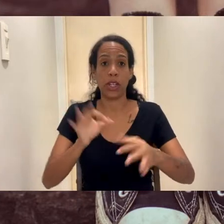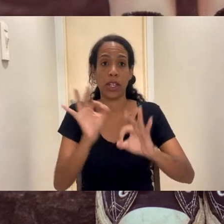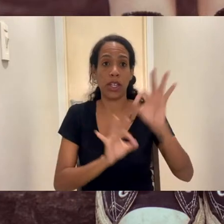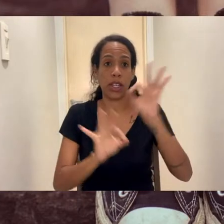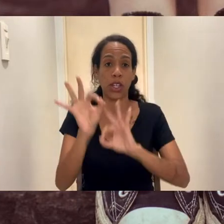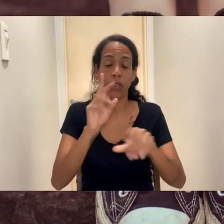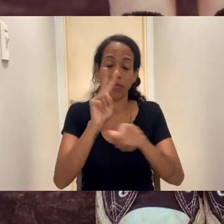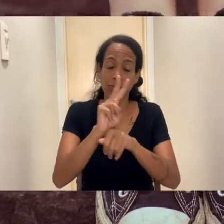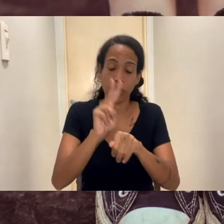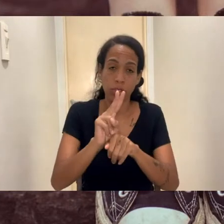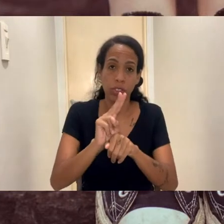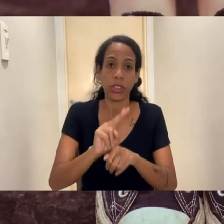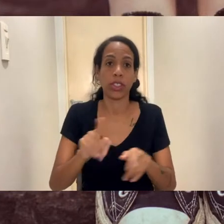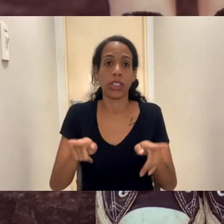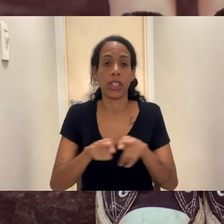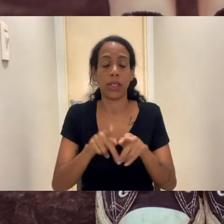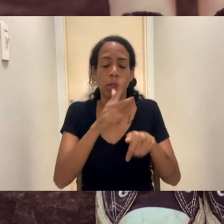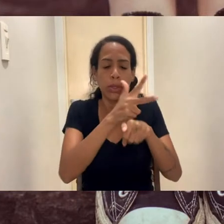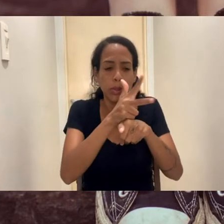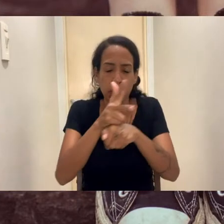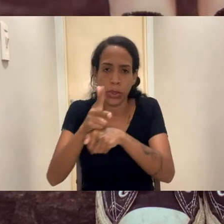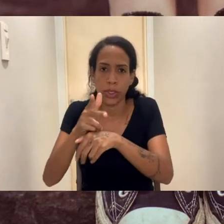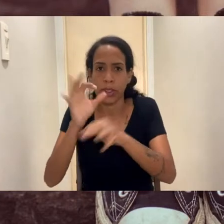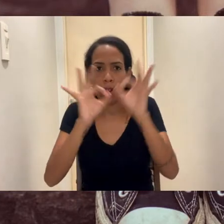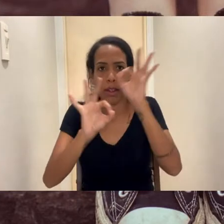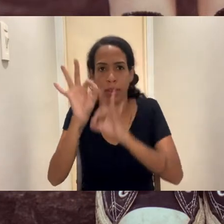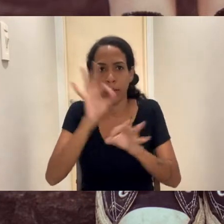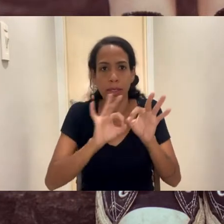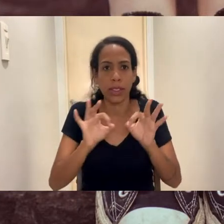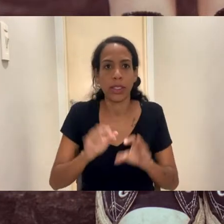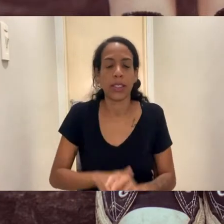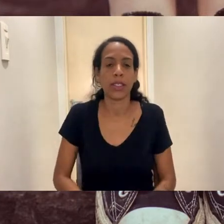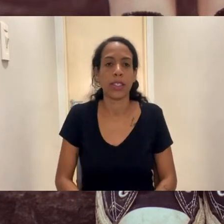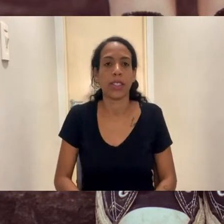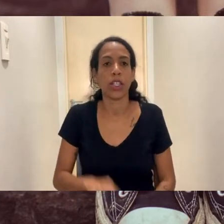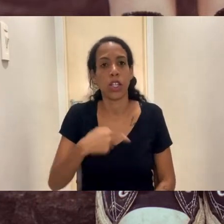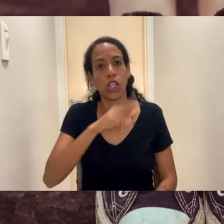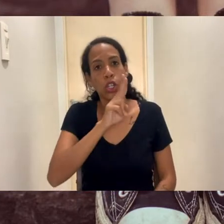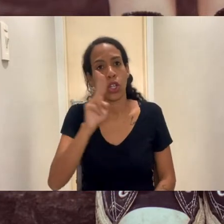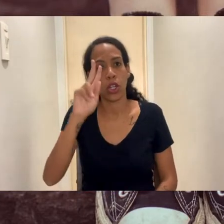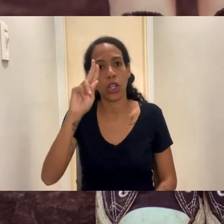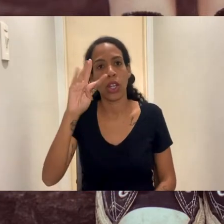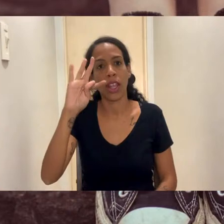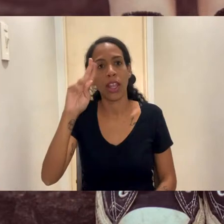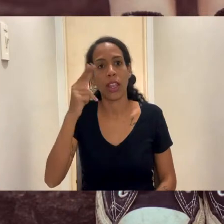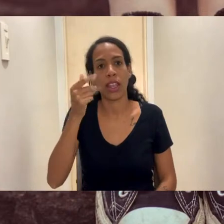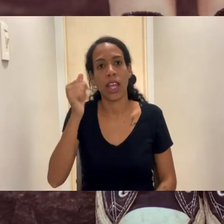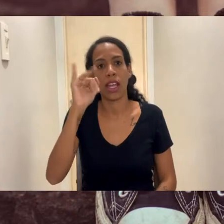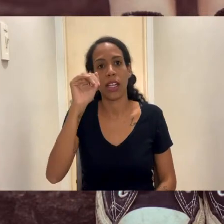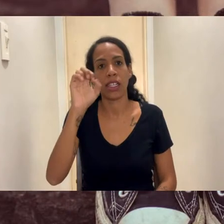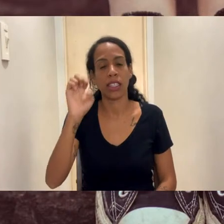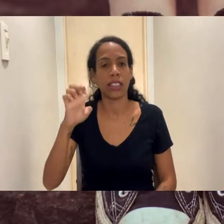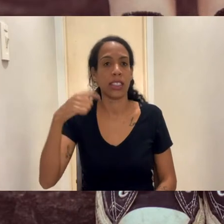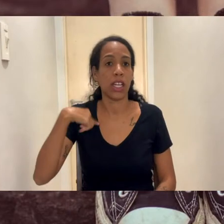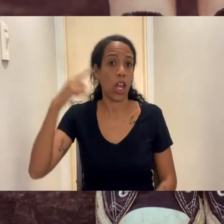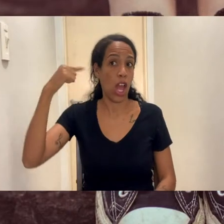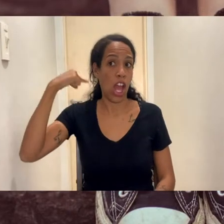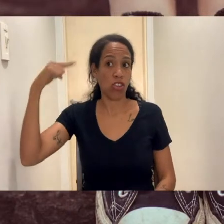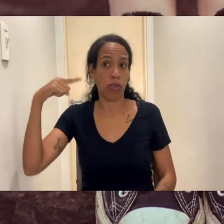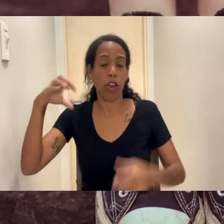cuidando da filmagem, da câmera e etc. Meu nome é Thaís Bauer, eu sou advogada de